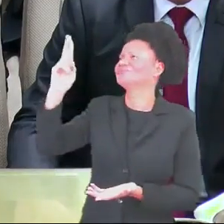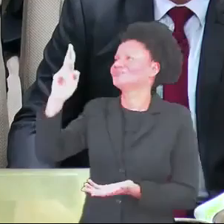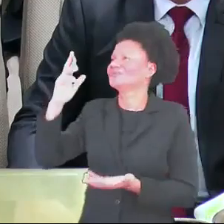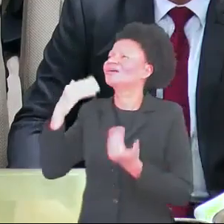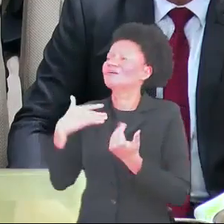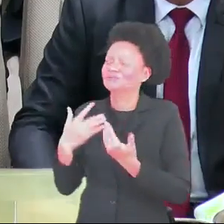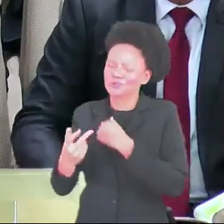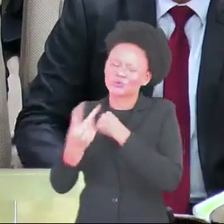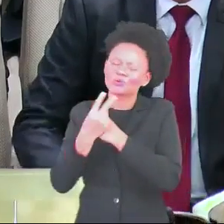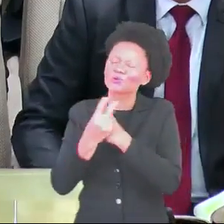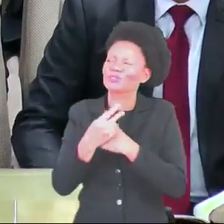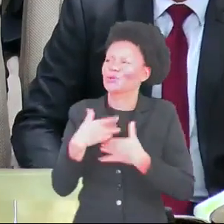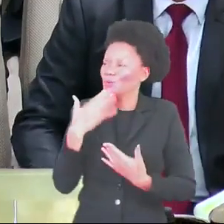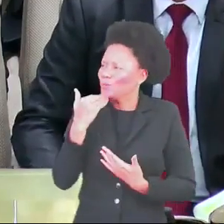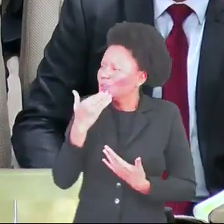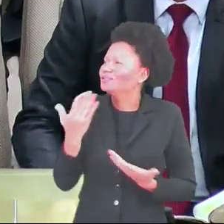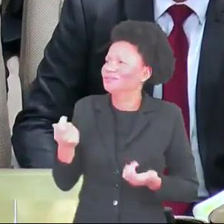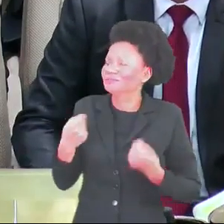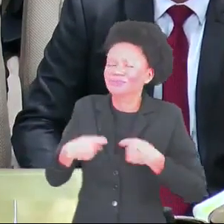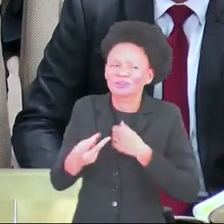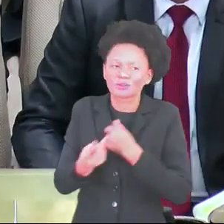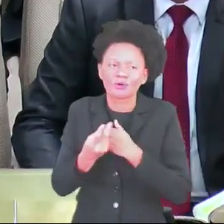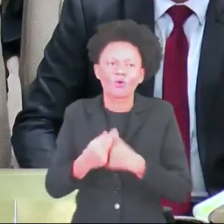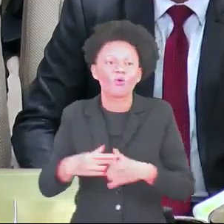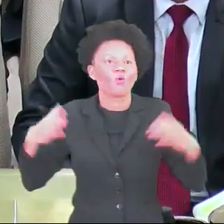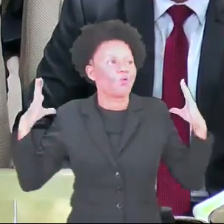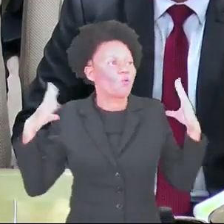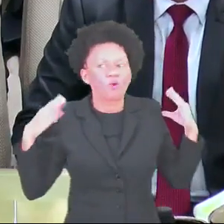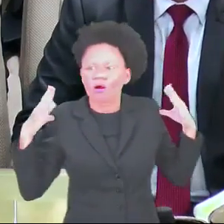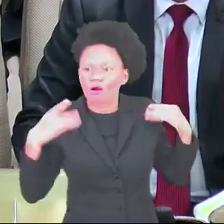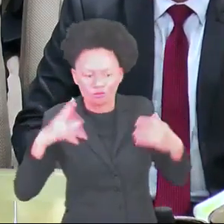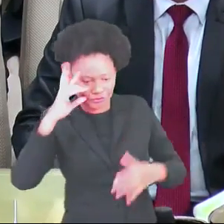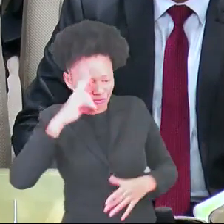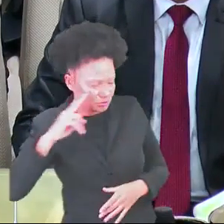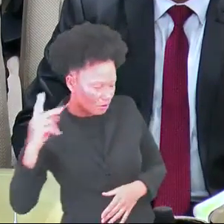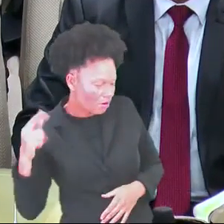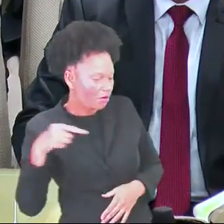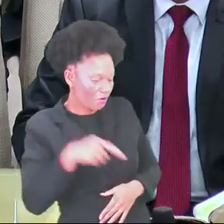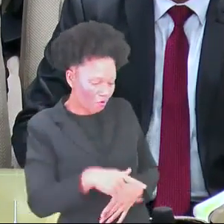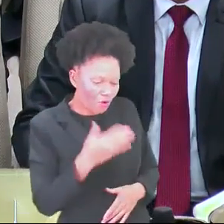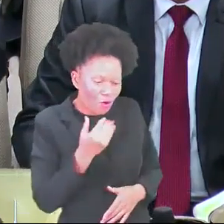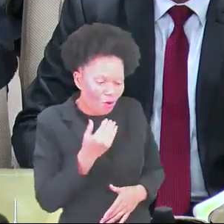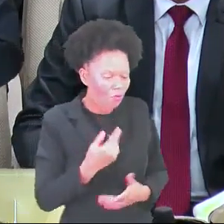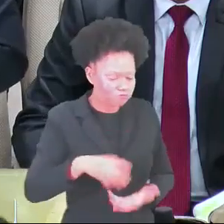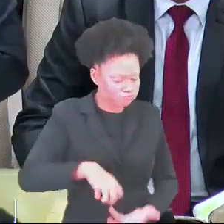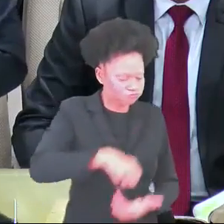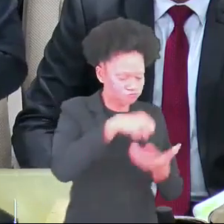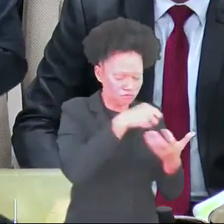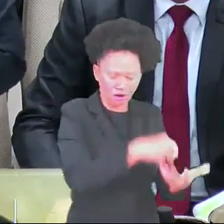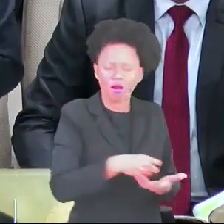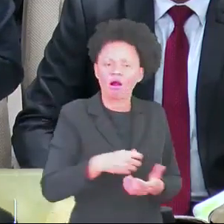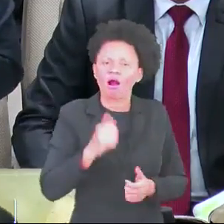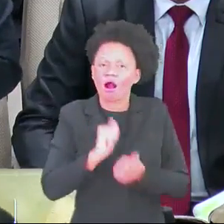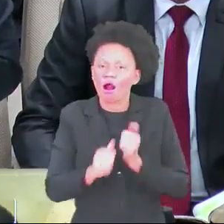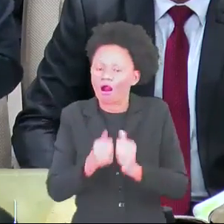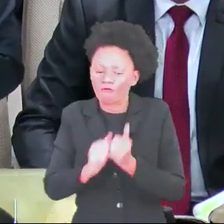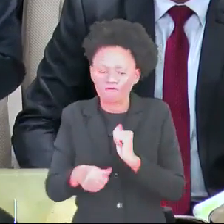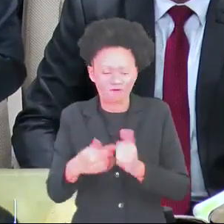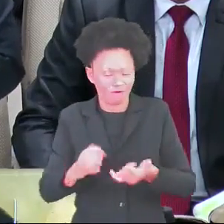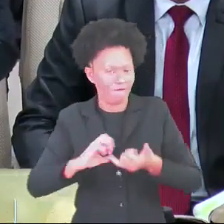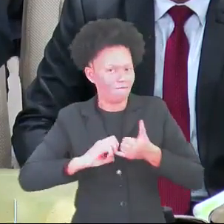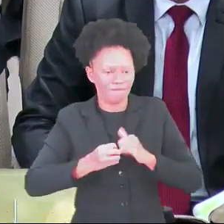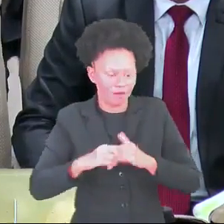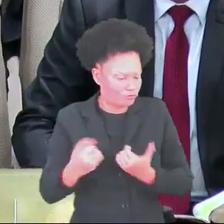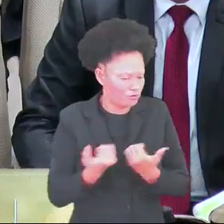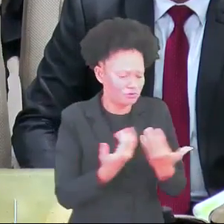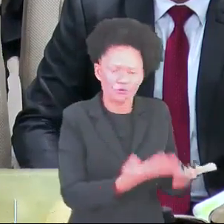envia provisão. E de repente, o anjo do Senhor mandava alguém deixar lá uma compra, um saco de arroz, um saco de